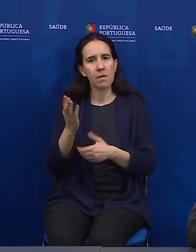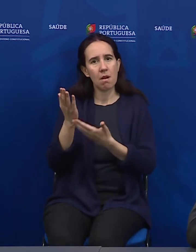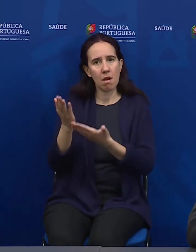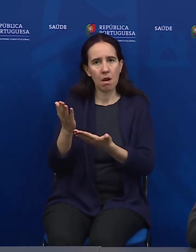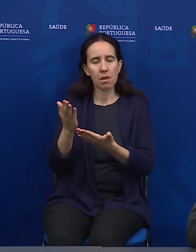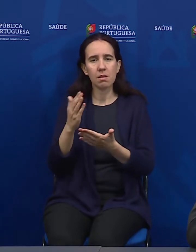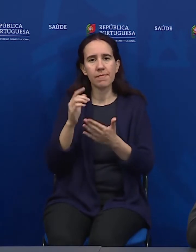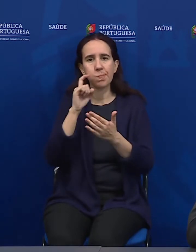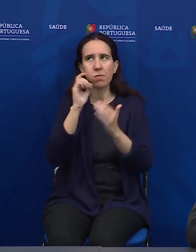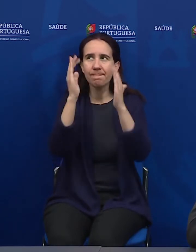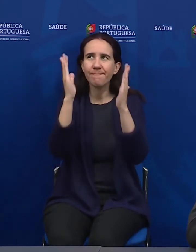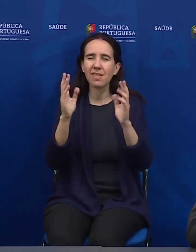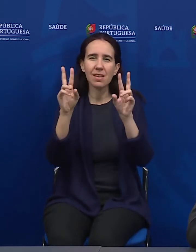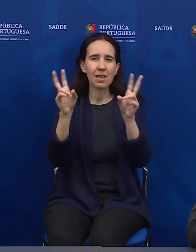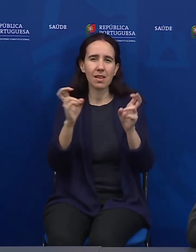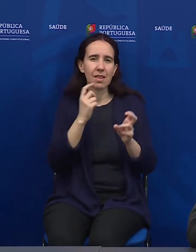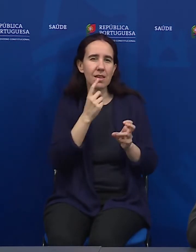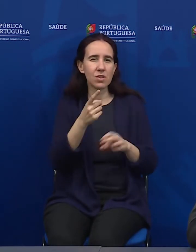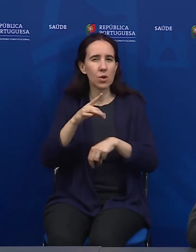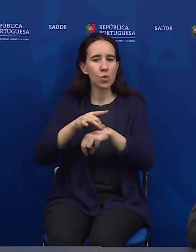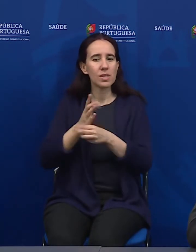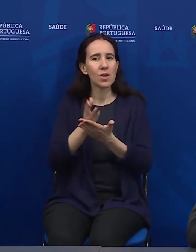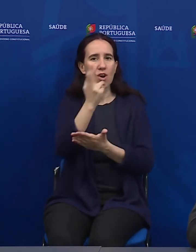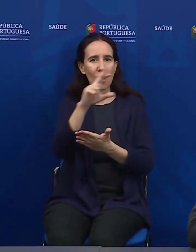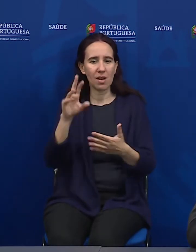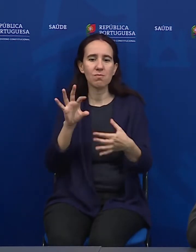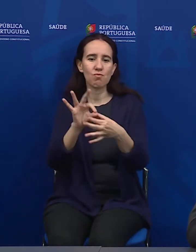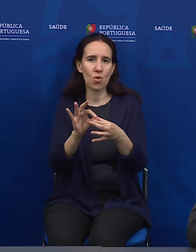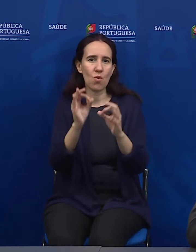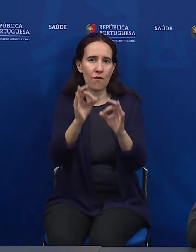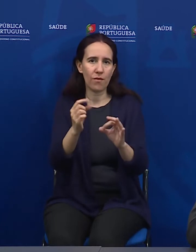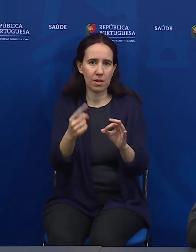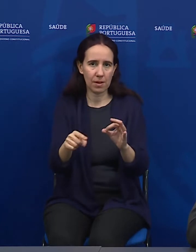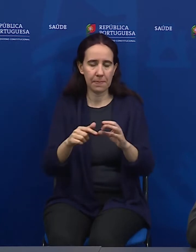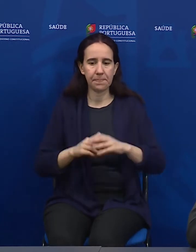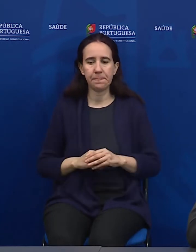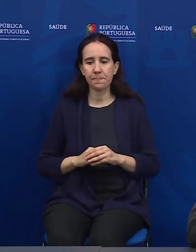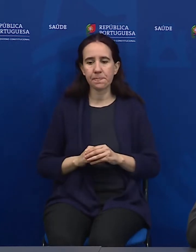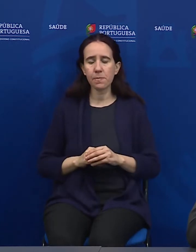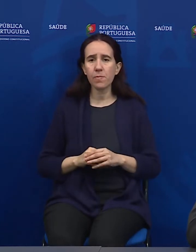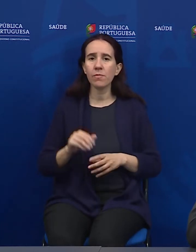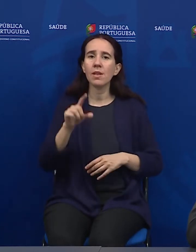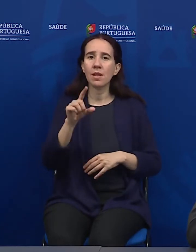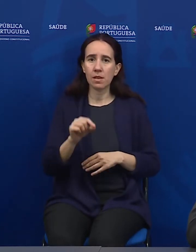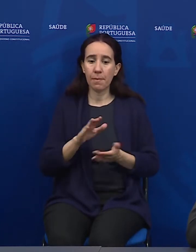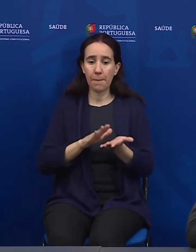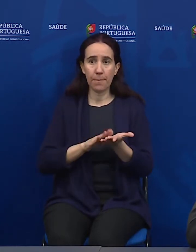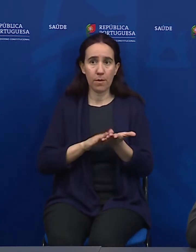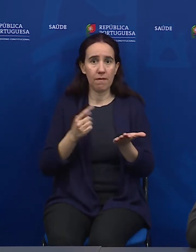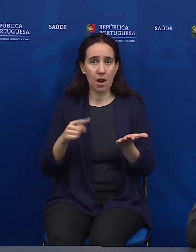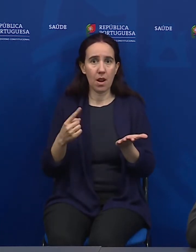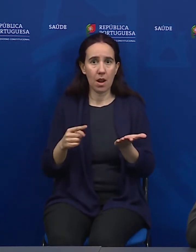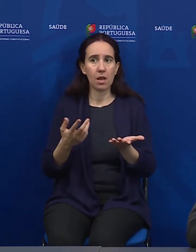pelo chapéu, por assim dizer, das doenças crónicas. O que também está provado é